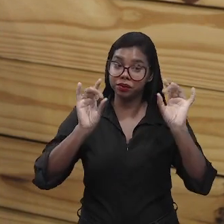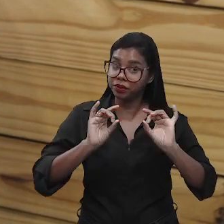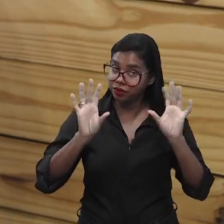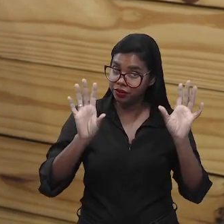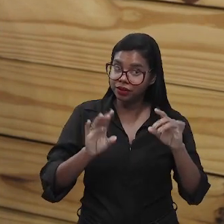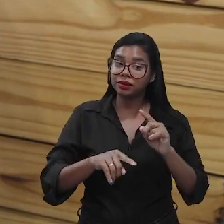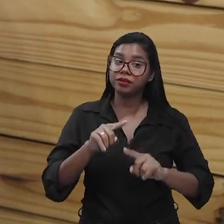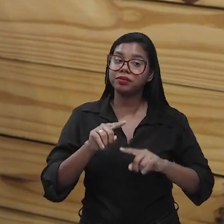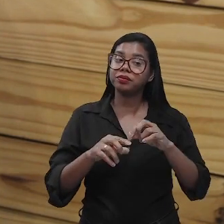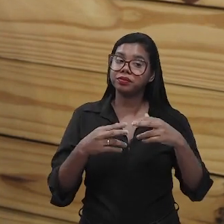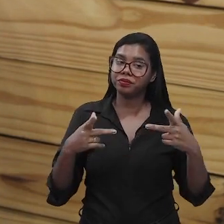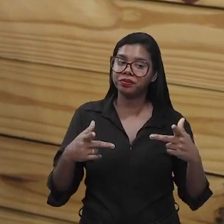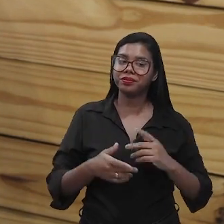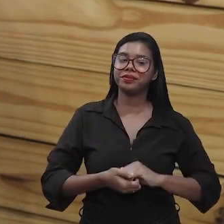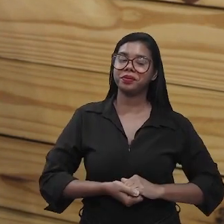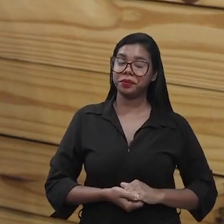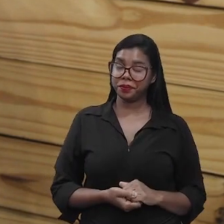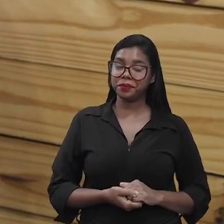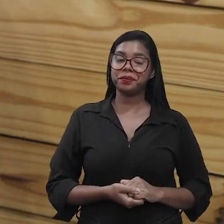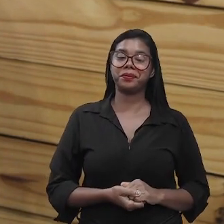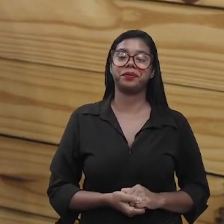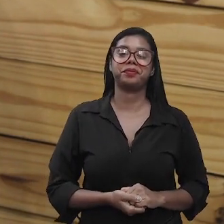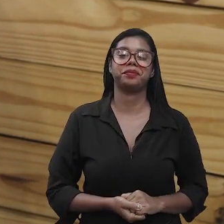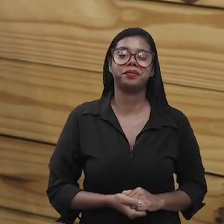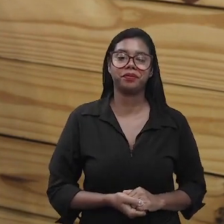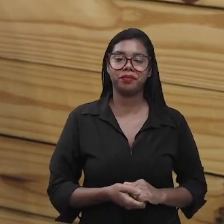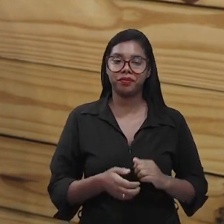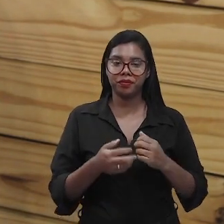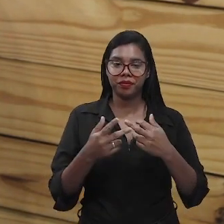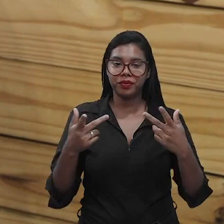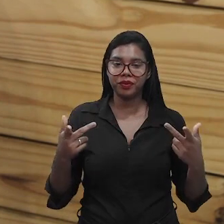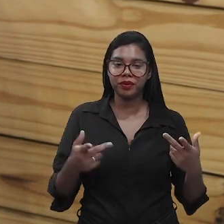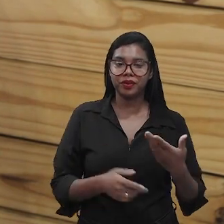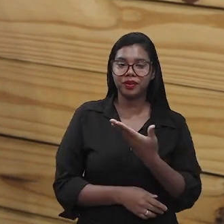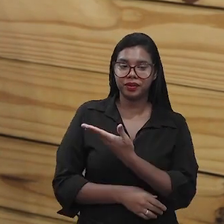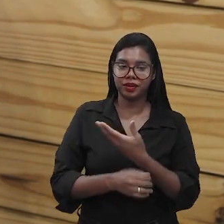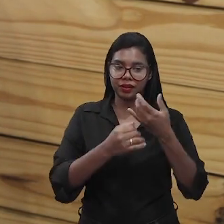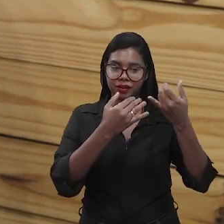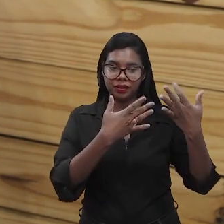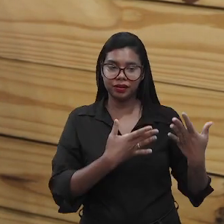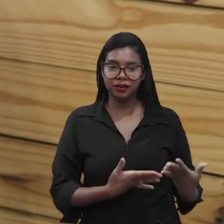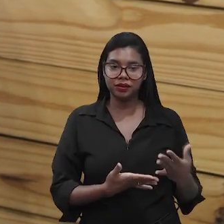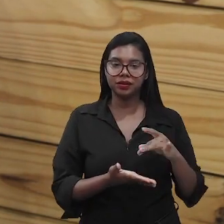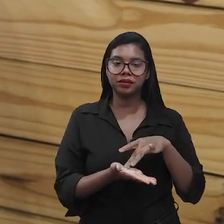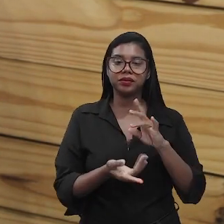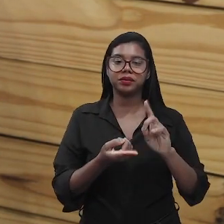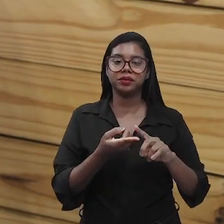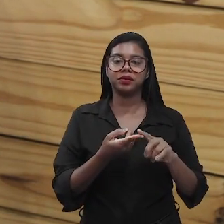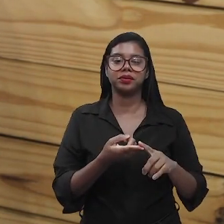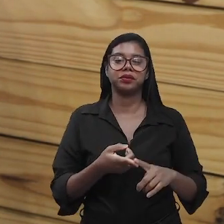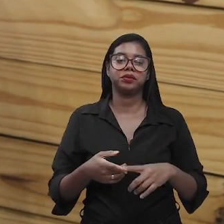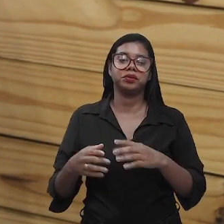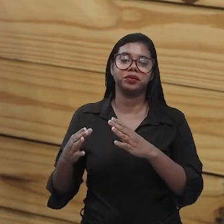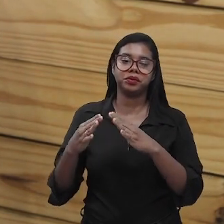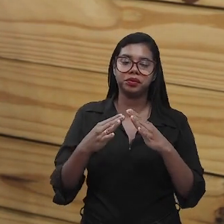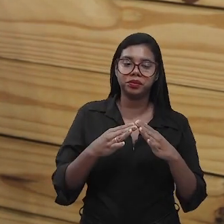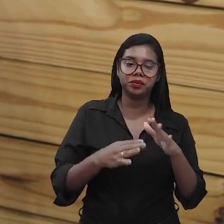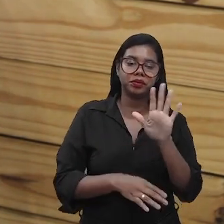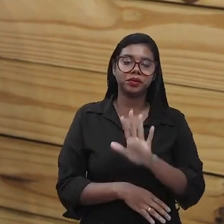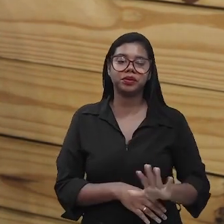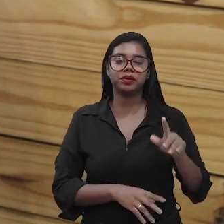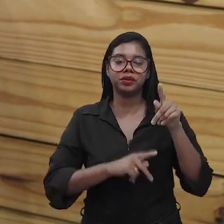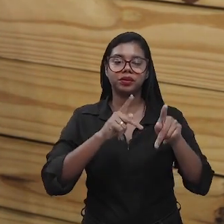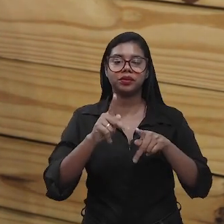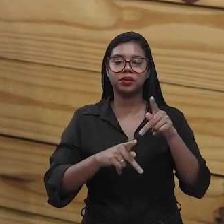Então, por exemplo, você falou de várias coisas quando você estava falando, você falou de autoridade, você falou de comunidade, você falou do engajamento,